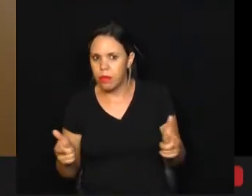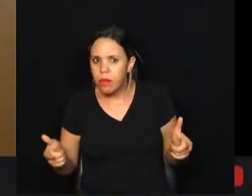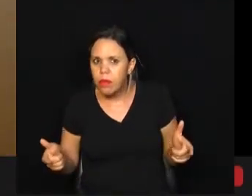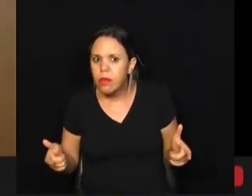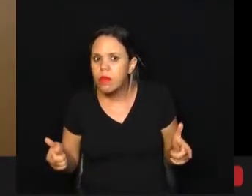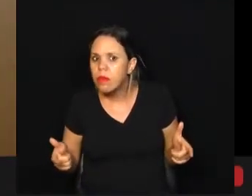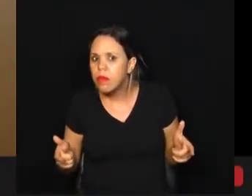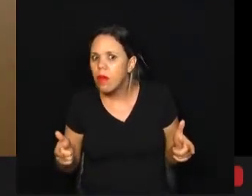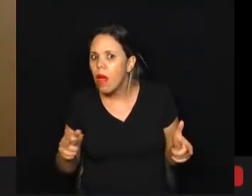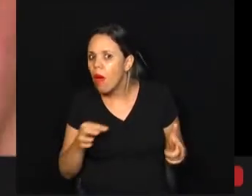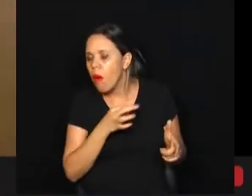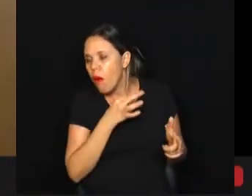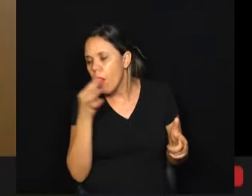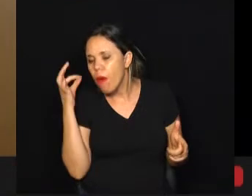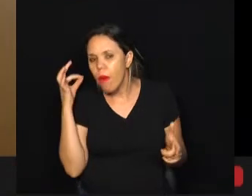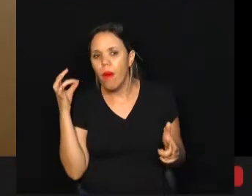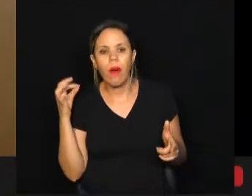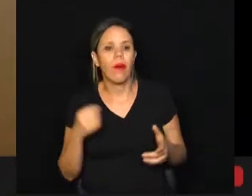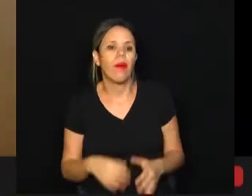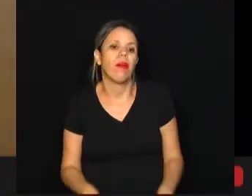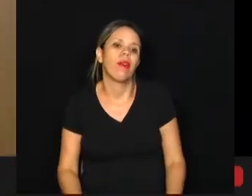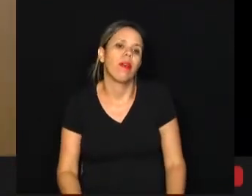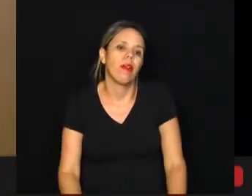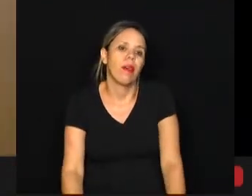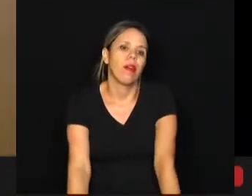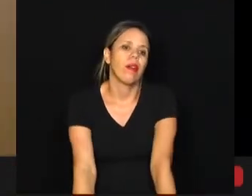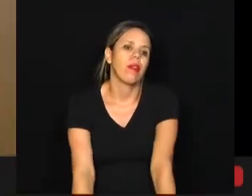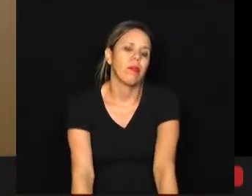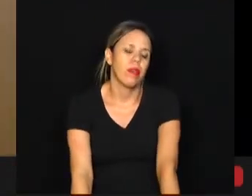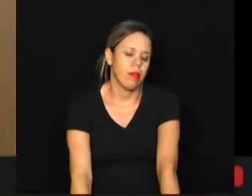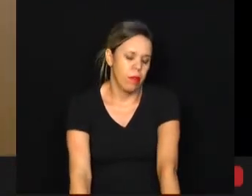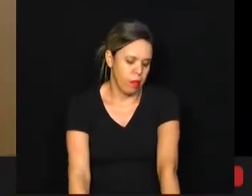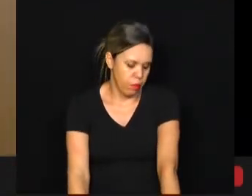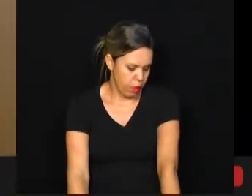uma forma esplendorosa.